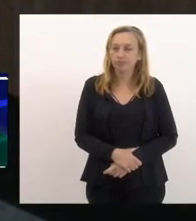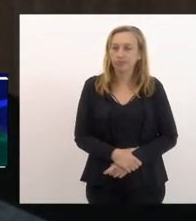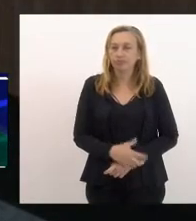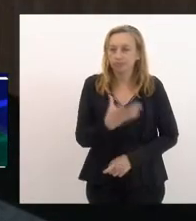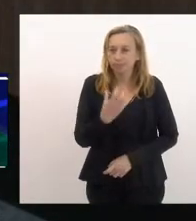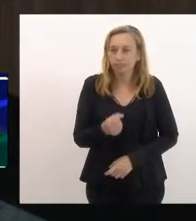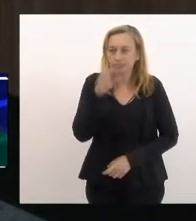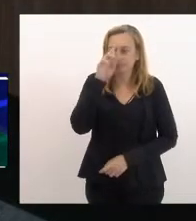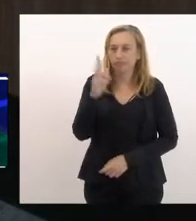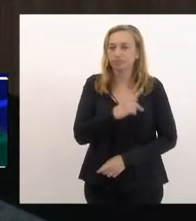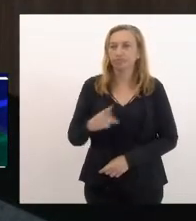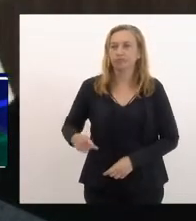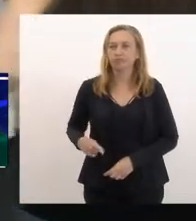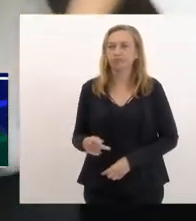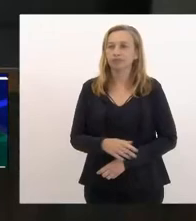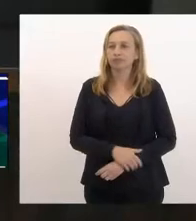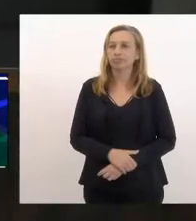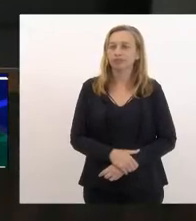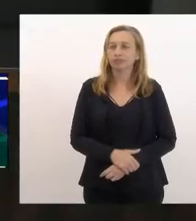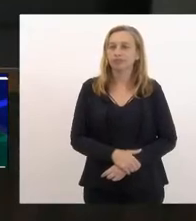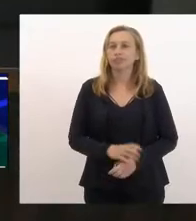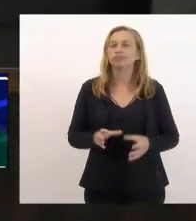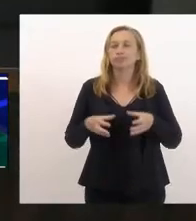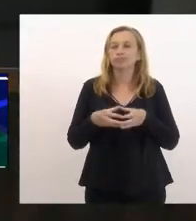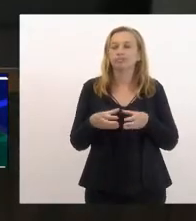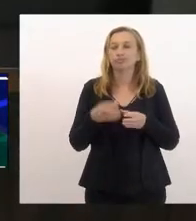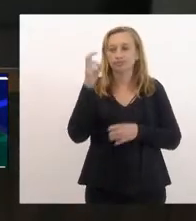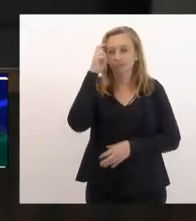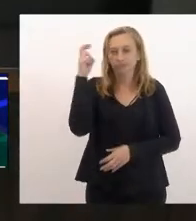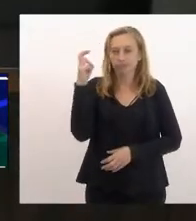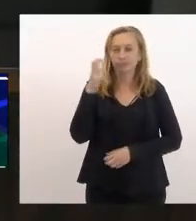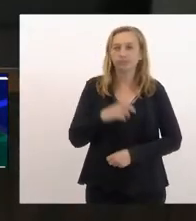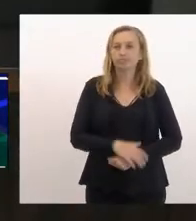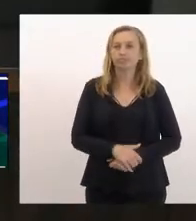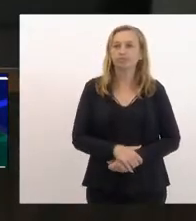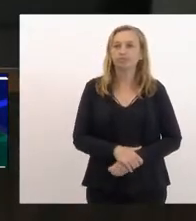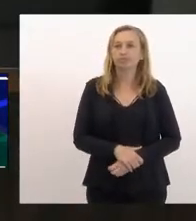Parecer favorável, senhor presidente. Pela Comissão de Cultura.